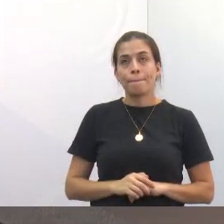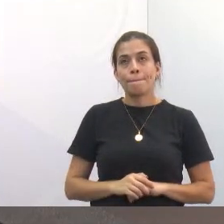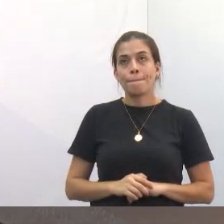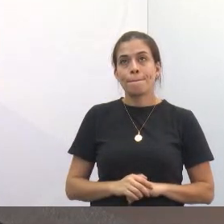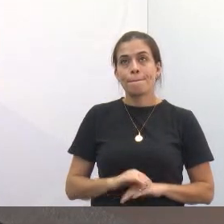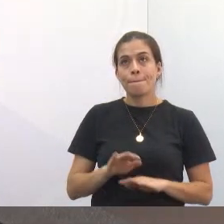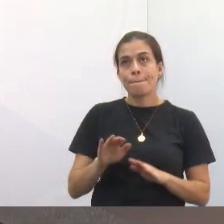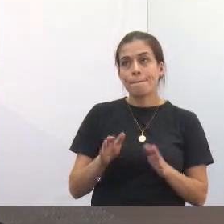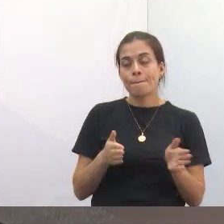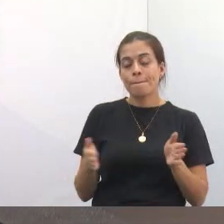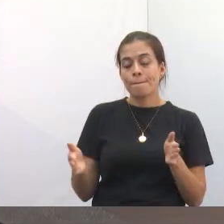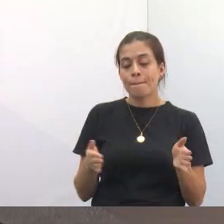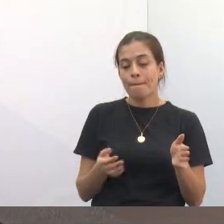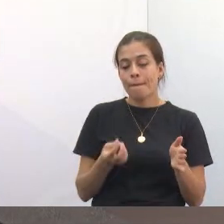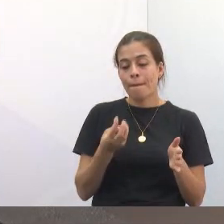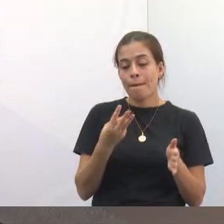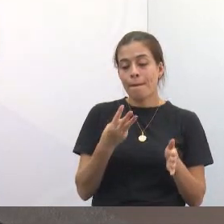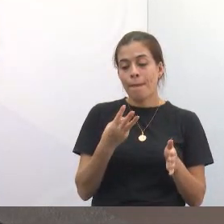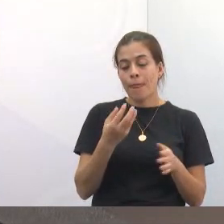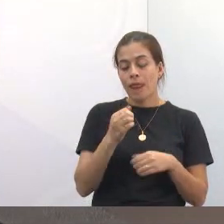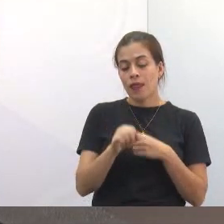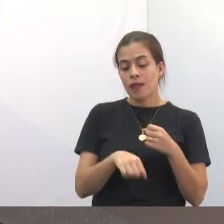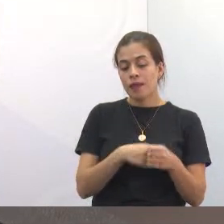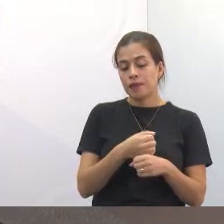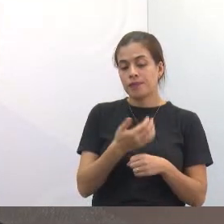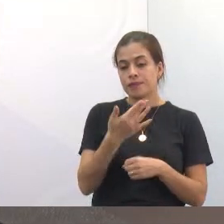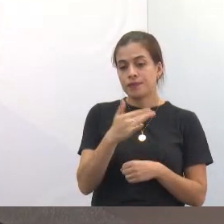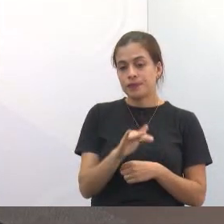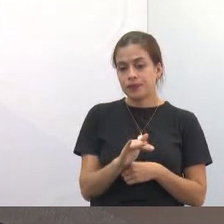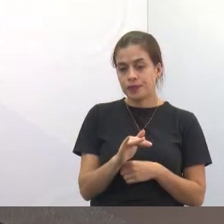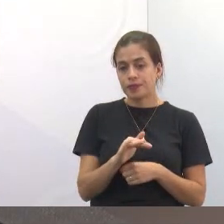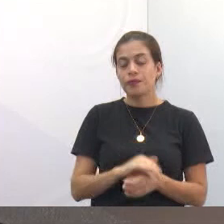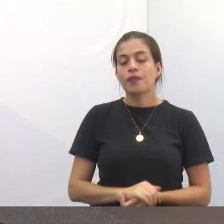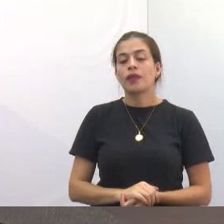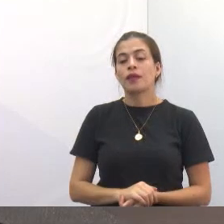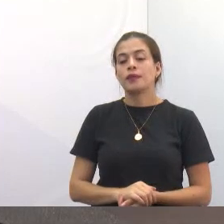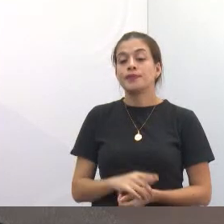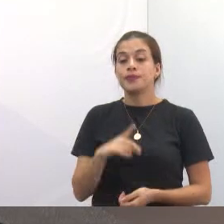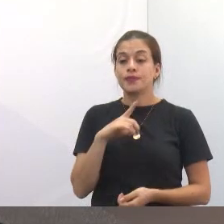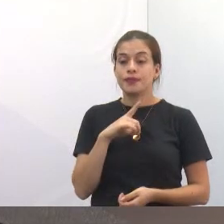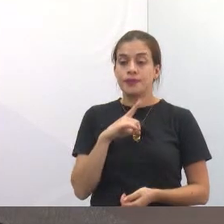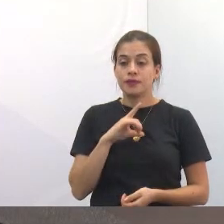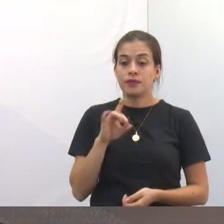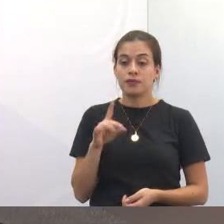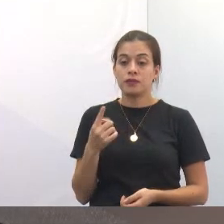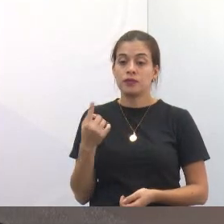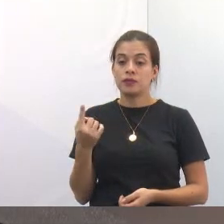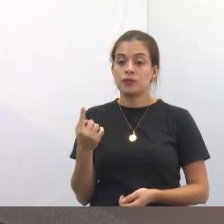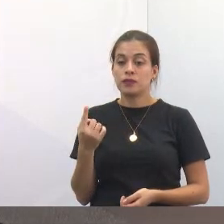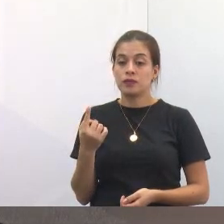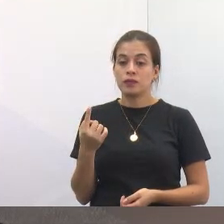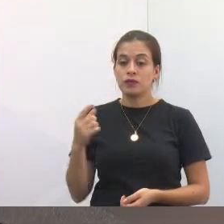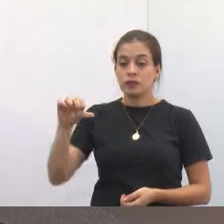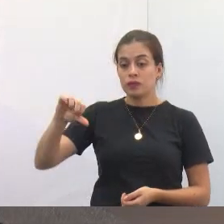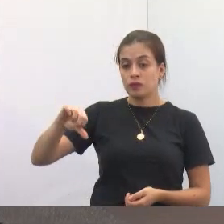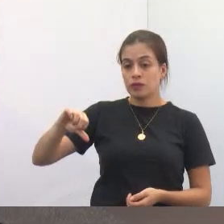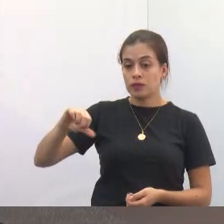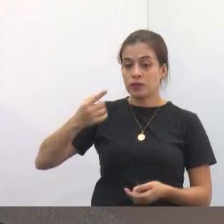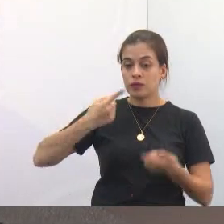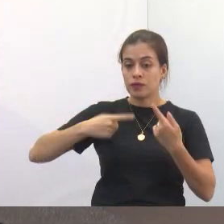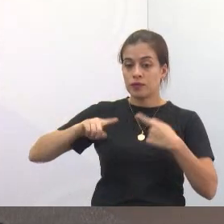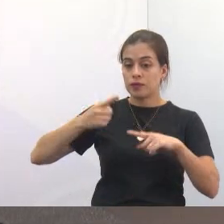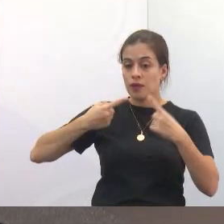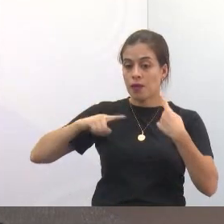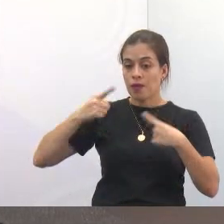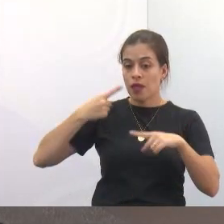3 anos e meio, 1/1/2020 a 30/6/2024, tivemos somente 9